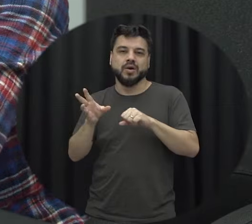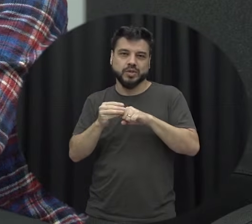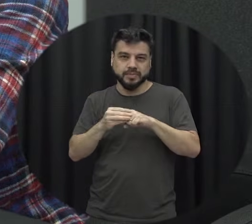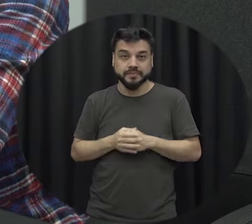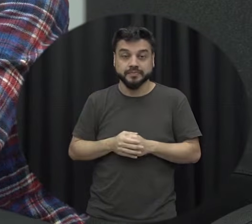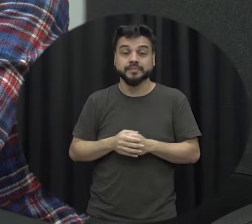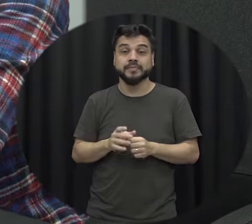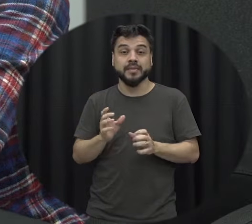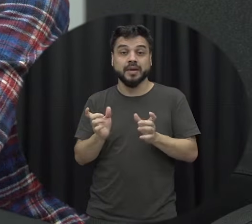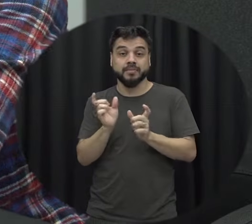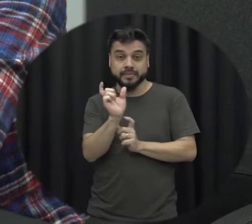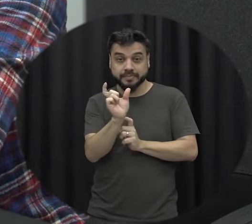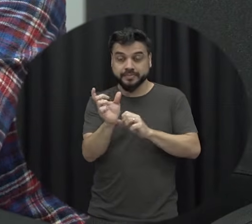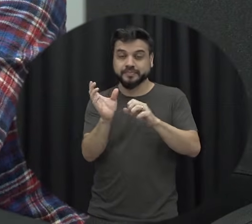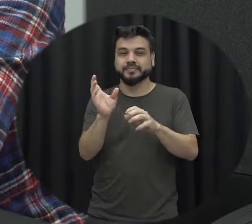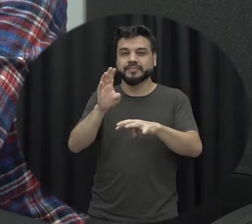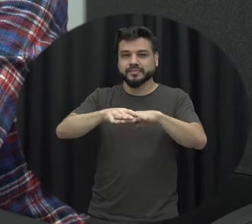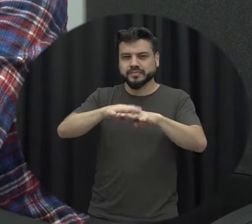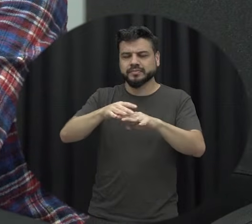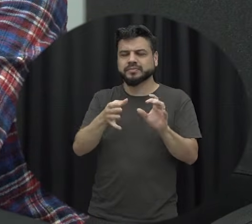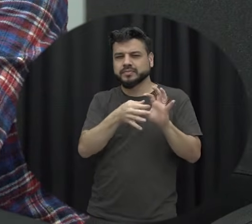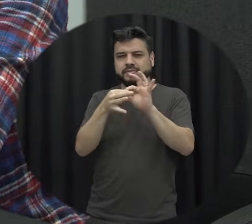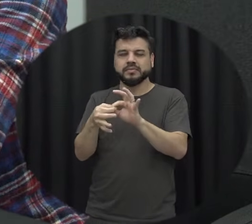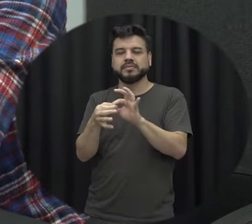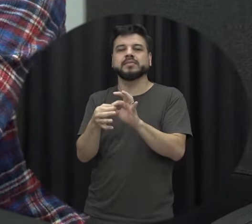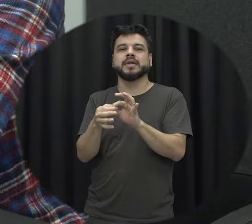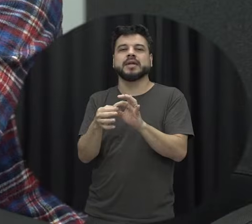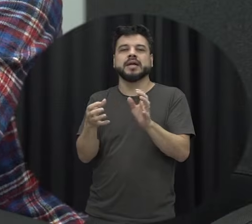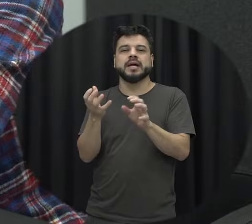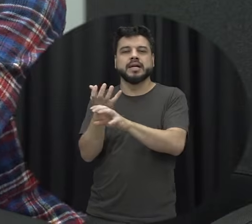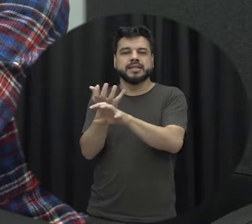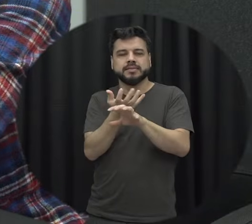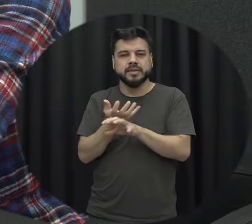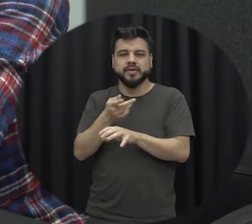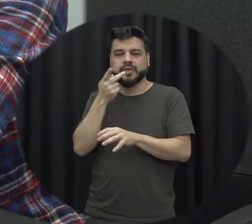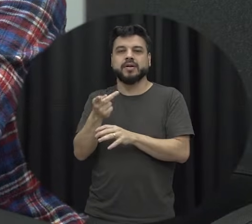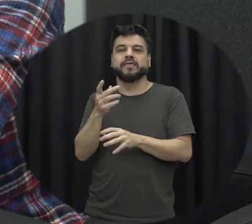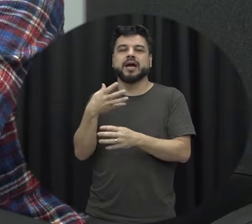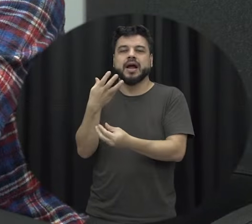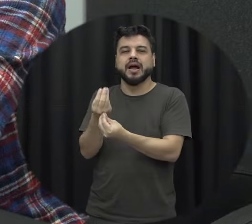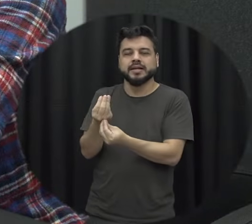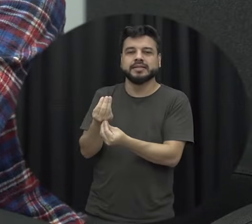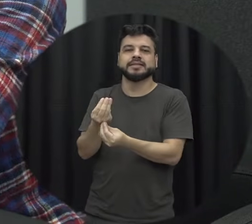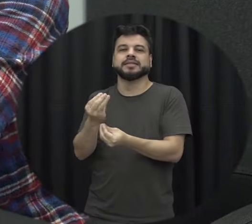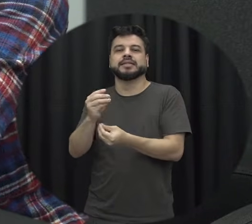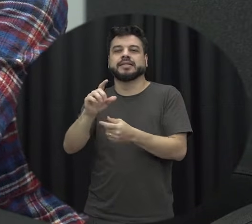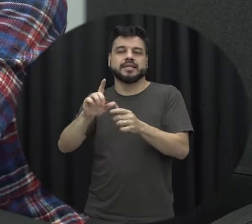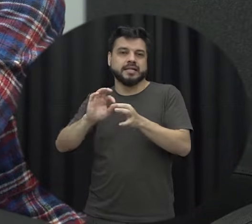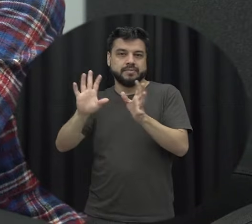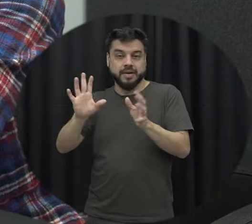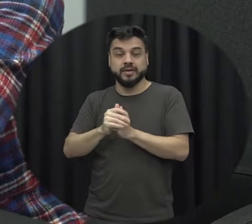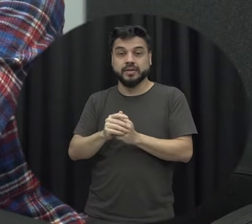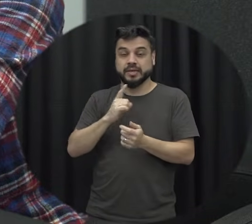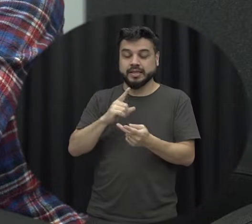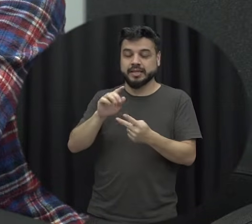um conjunto de disciplinas das chamadas artes liberais. Nas artes liberais a gente tinha o trivium e o quadrivium. No quadrivium a